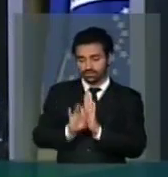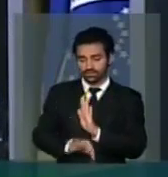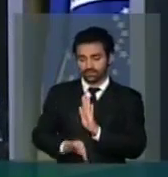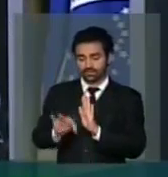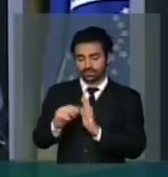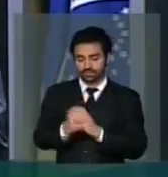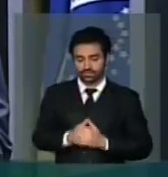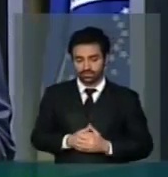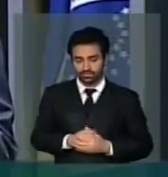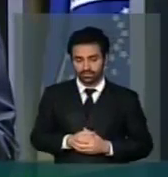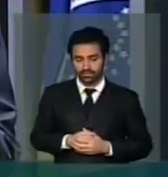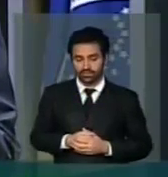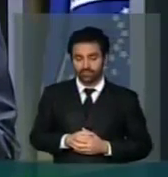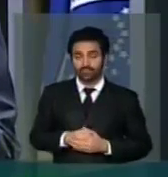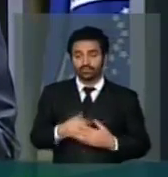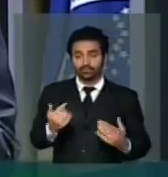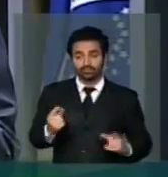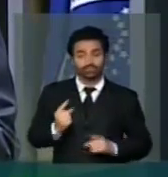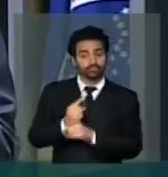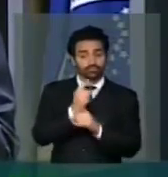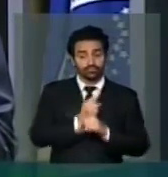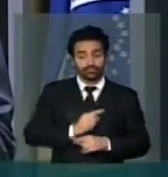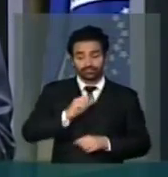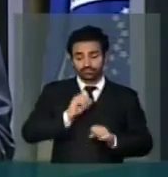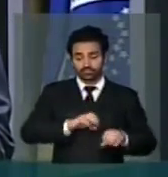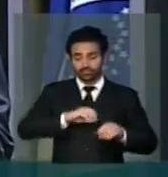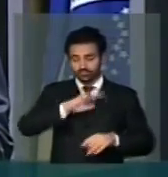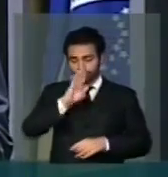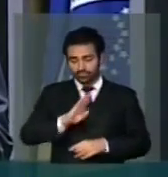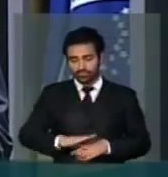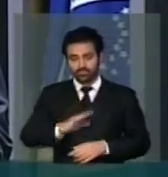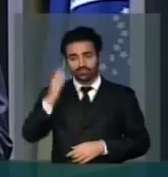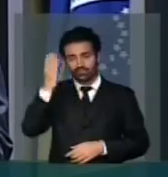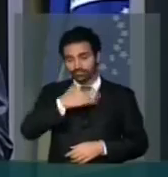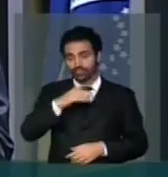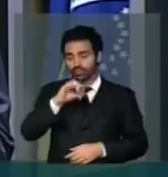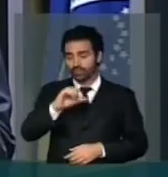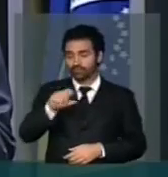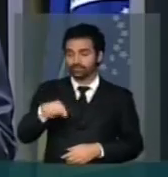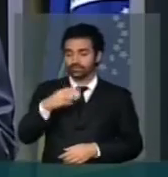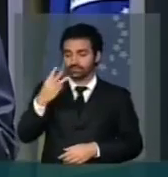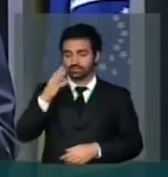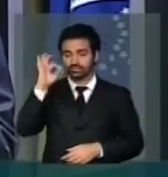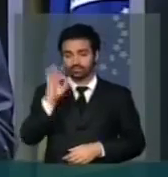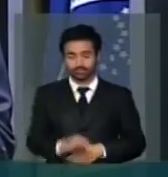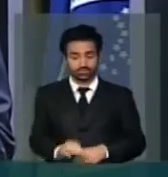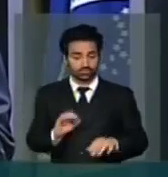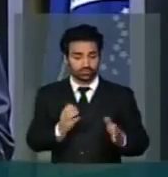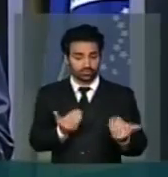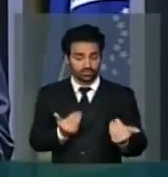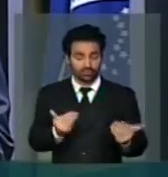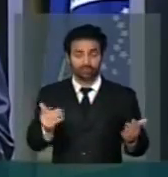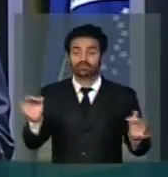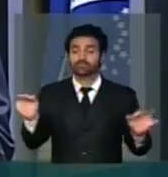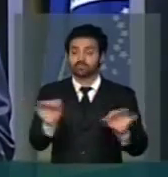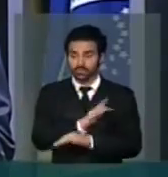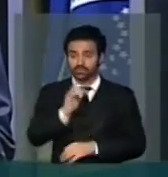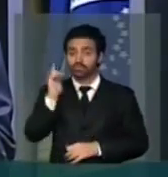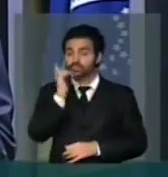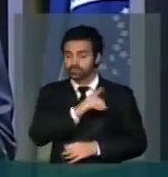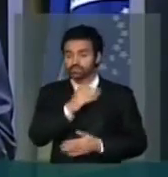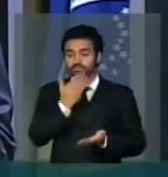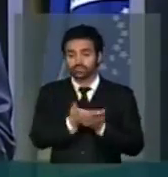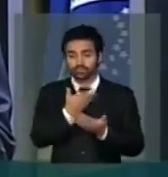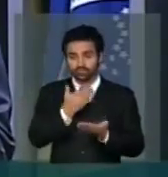satisfatórios. O mapeamento da educação no Brasil comprova que somente 9,3% dos jovens concluem os